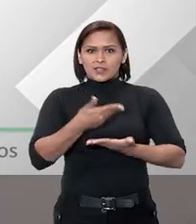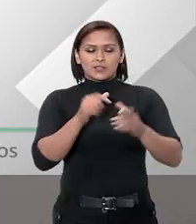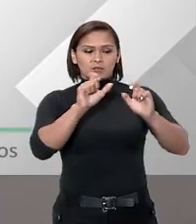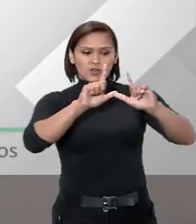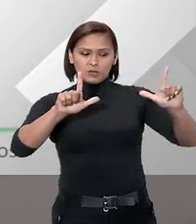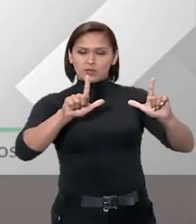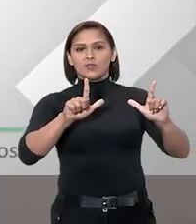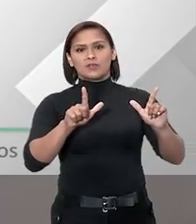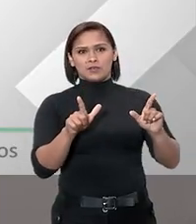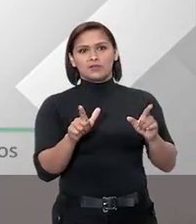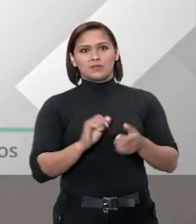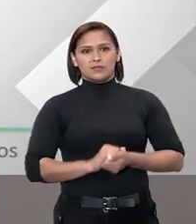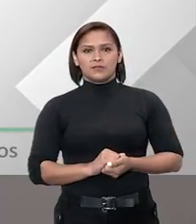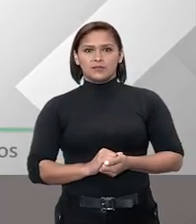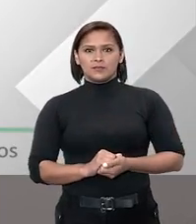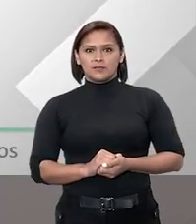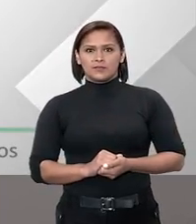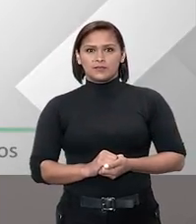no nosso programa.